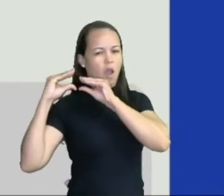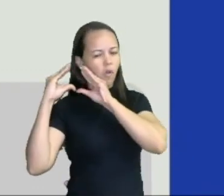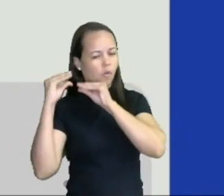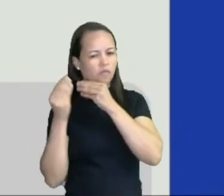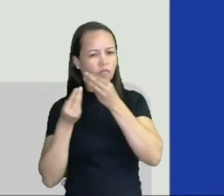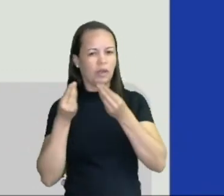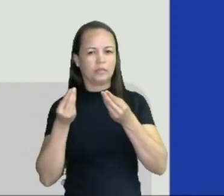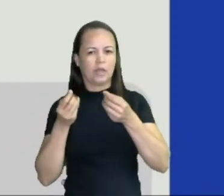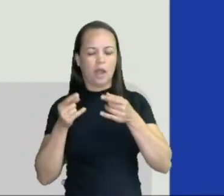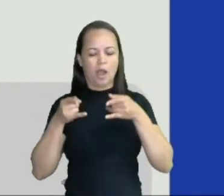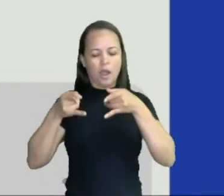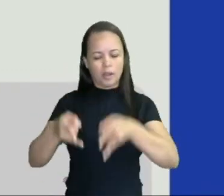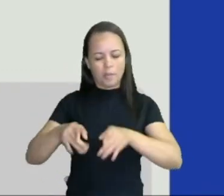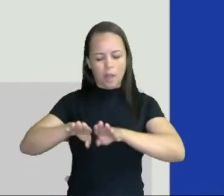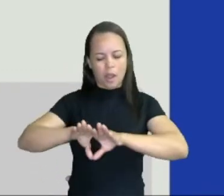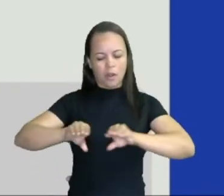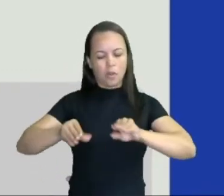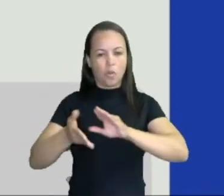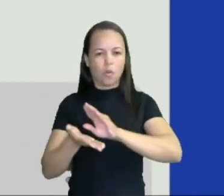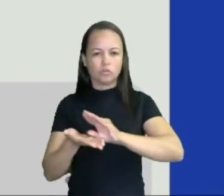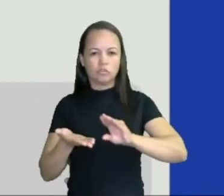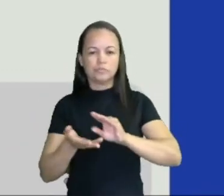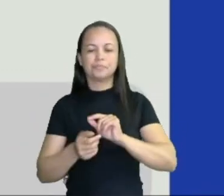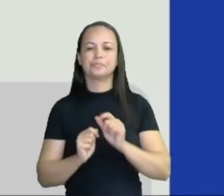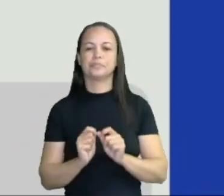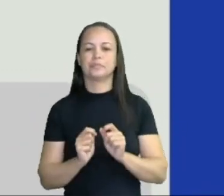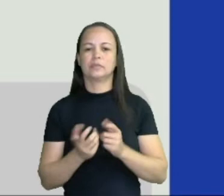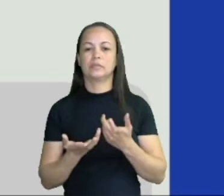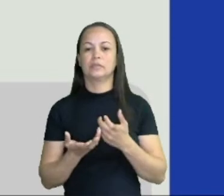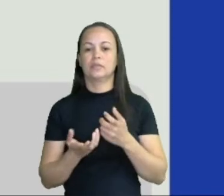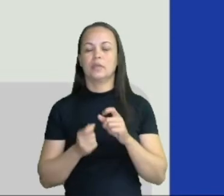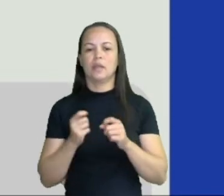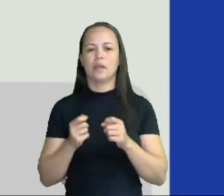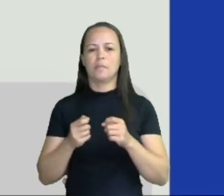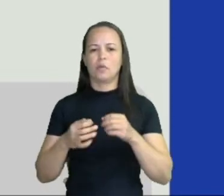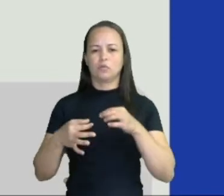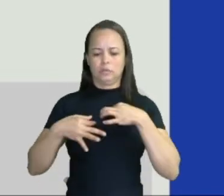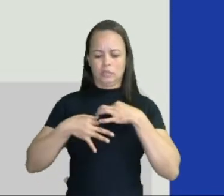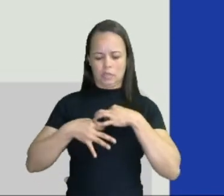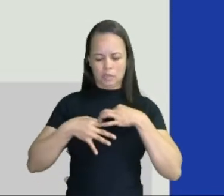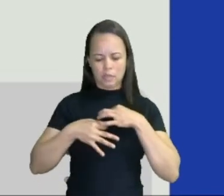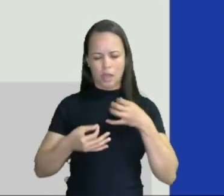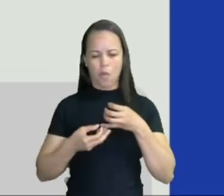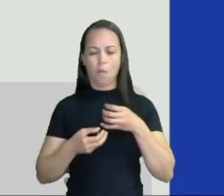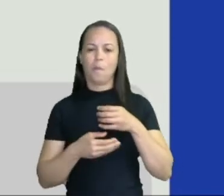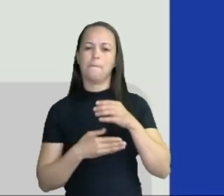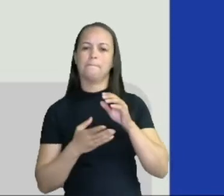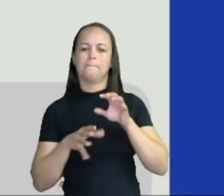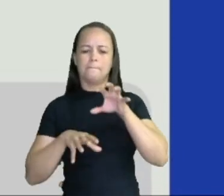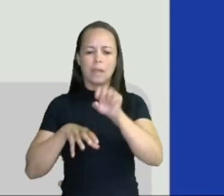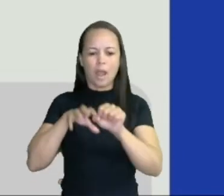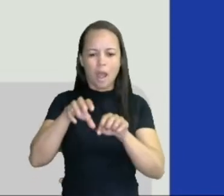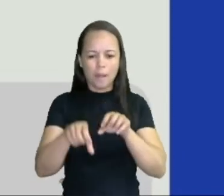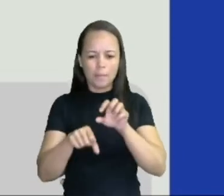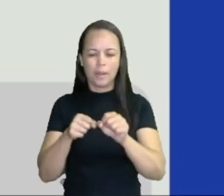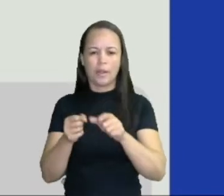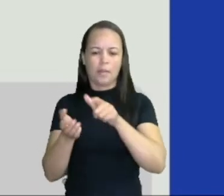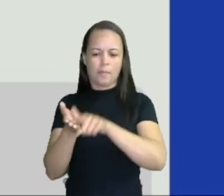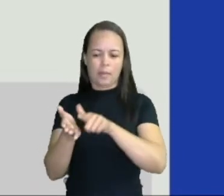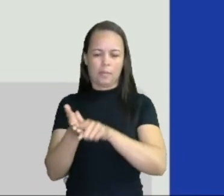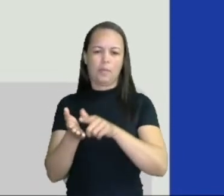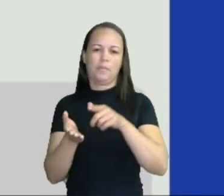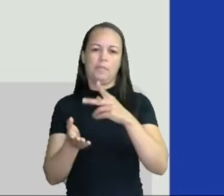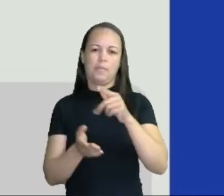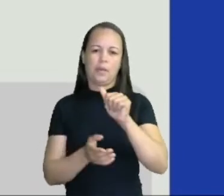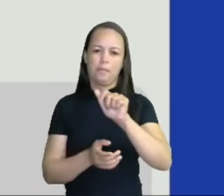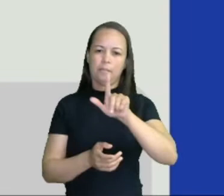colchão, quebra-cabeça, boneca, peteca, botão, pega-pega, papel, papelão. Criança não